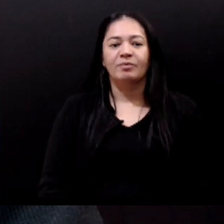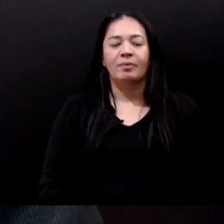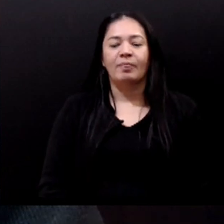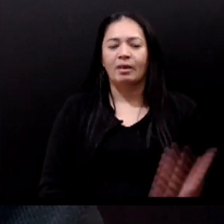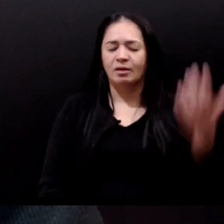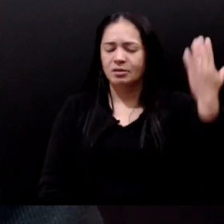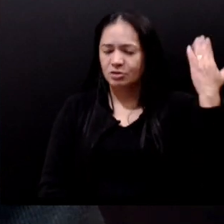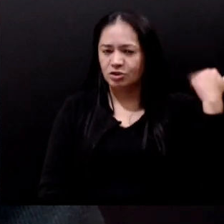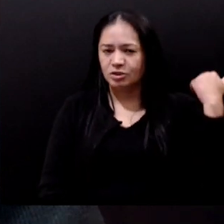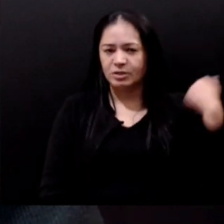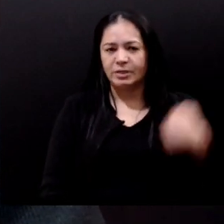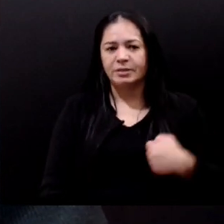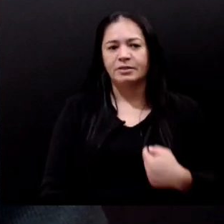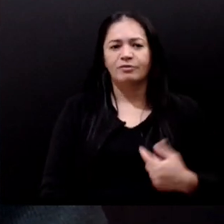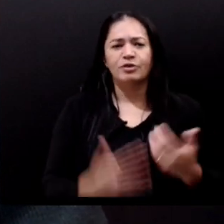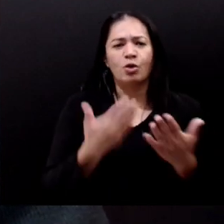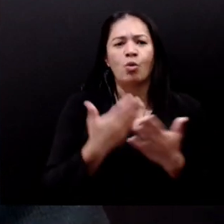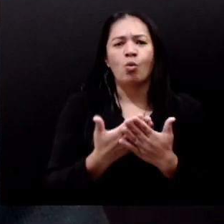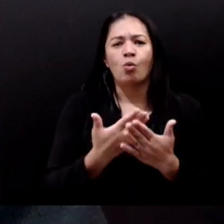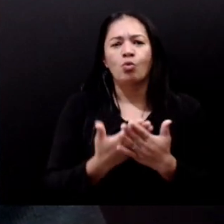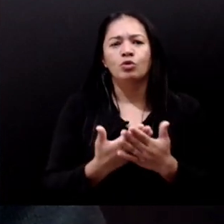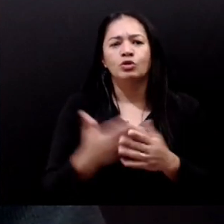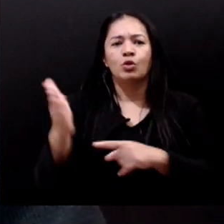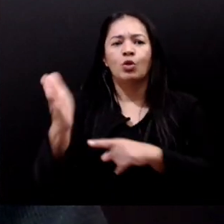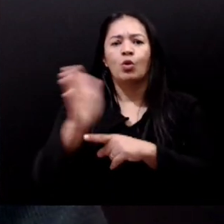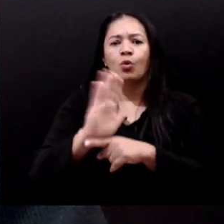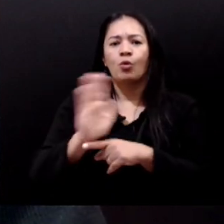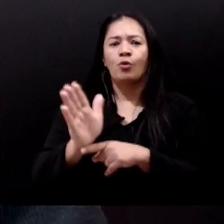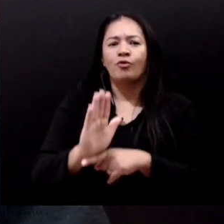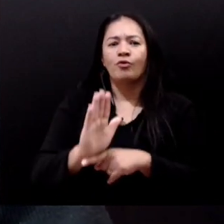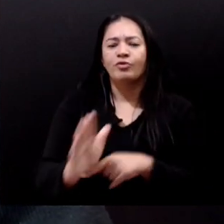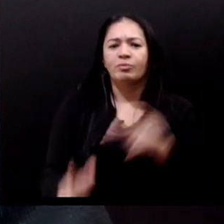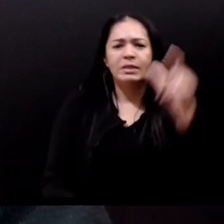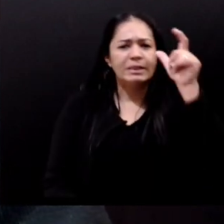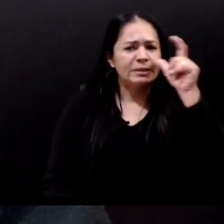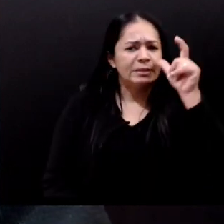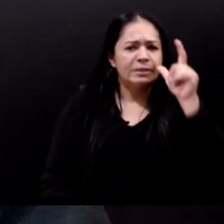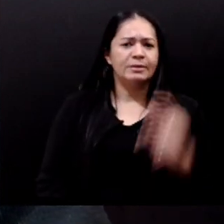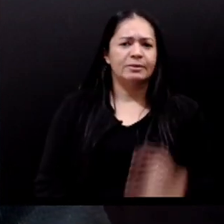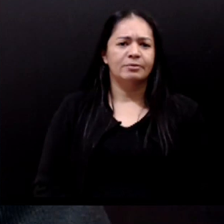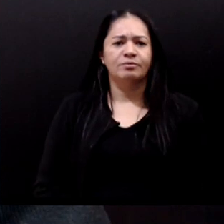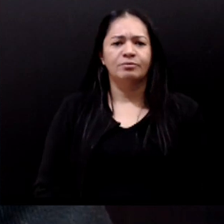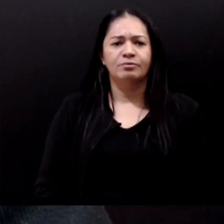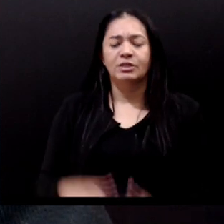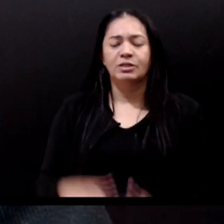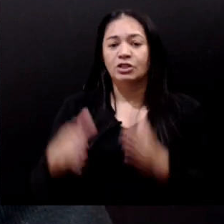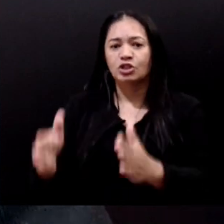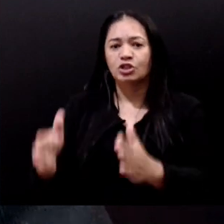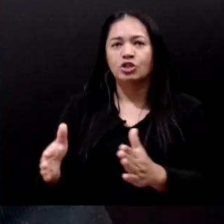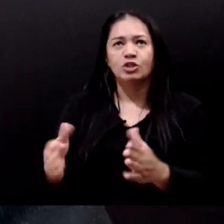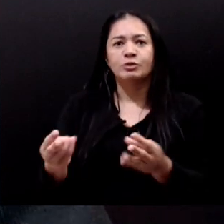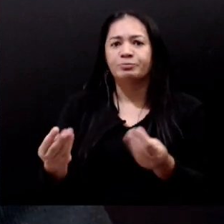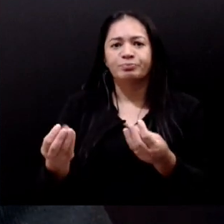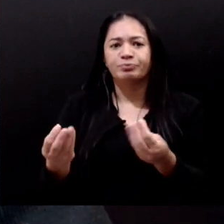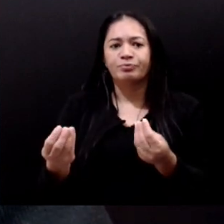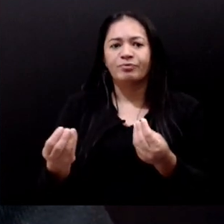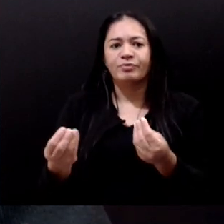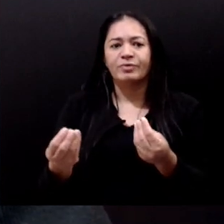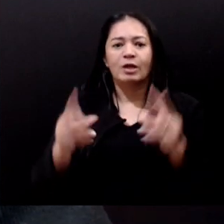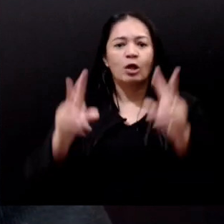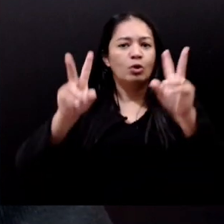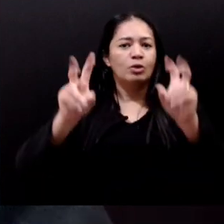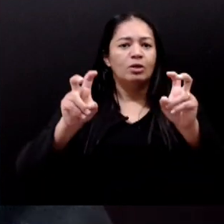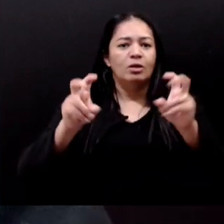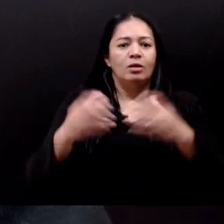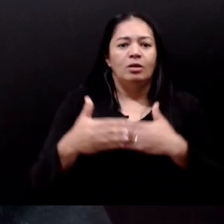sobre um filme que eu achei interessante demais. Chega no ponto, né, que as questões ela partiu